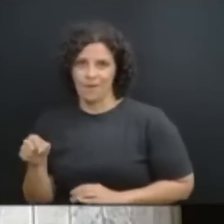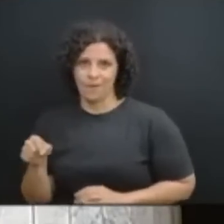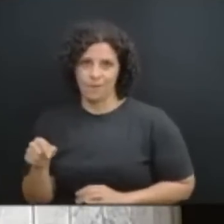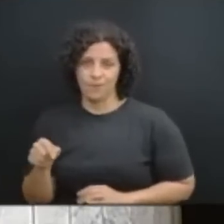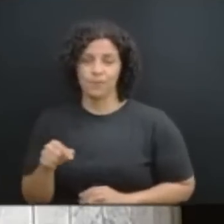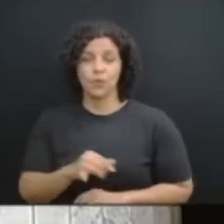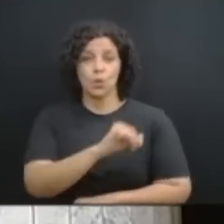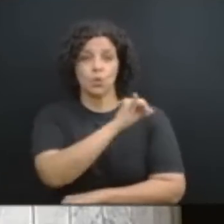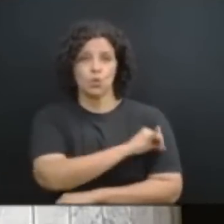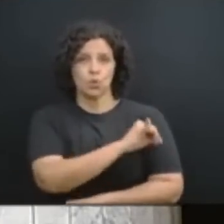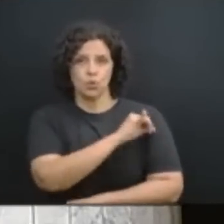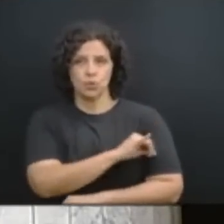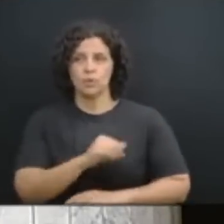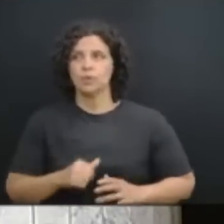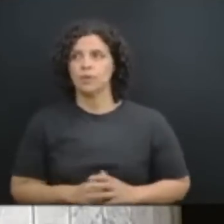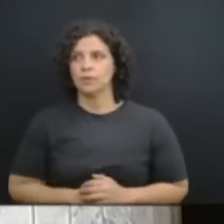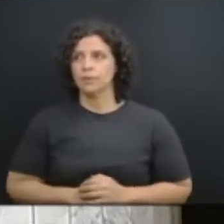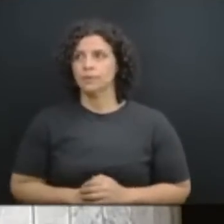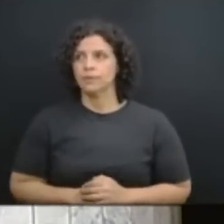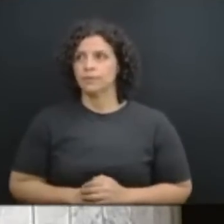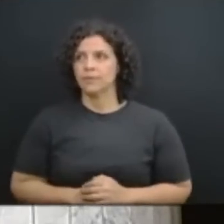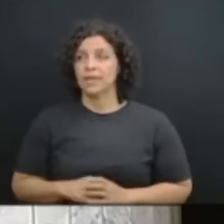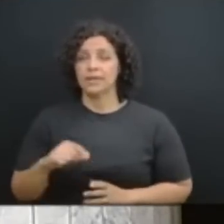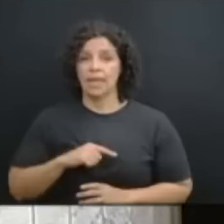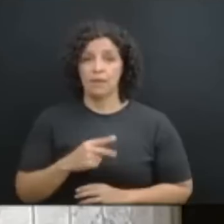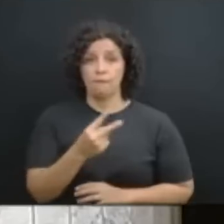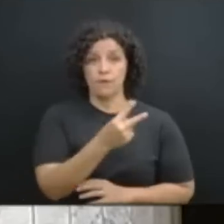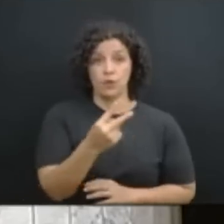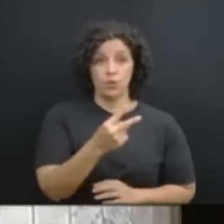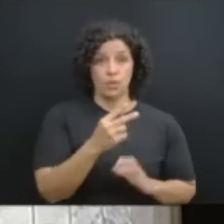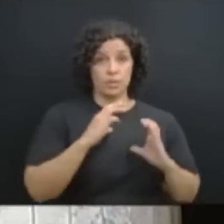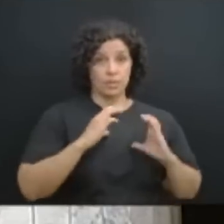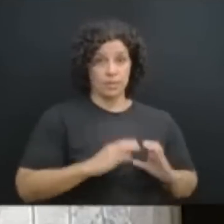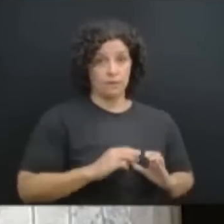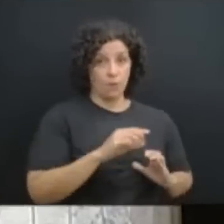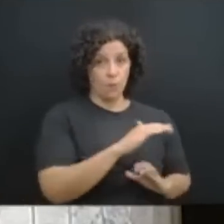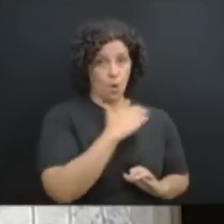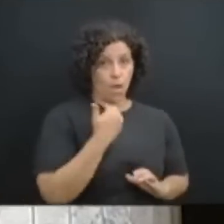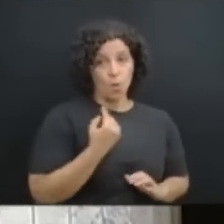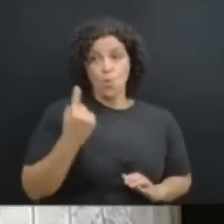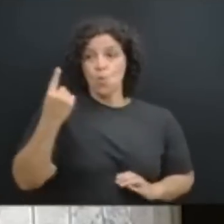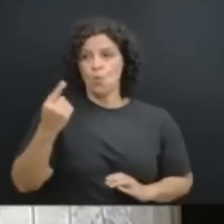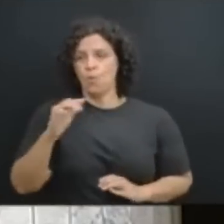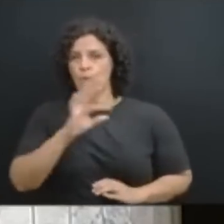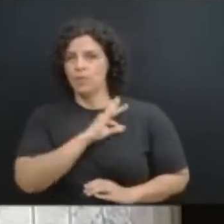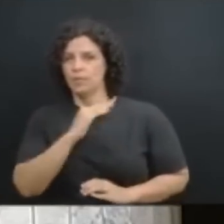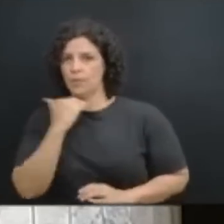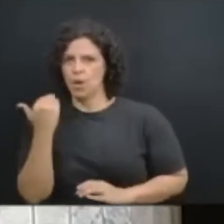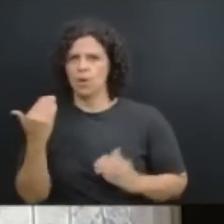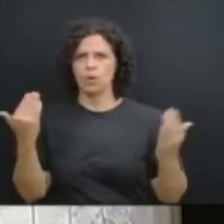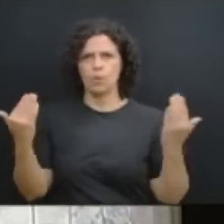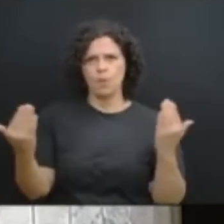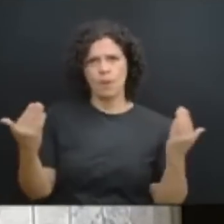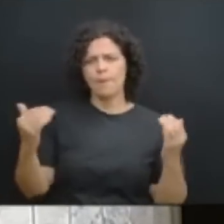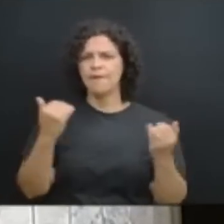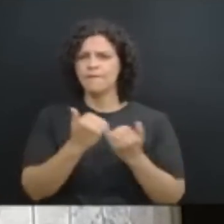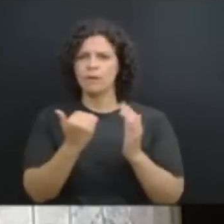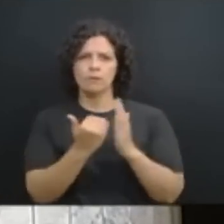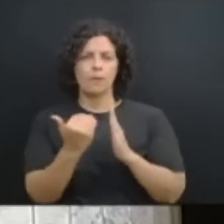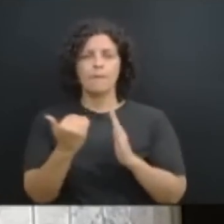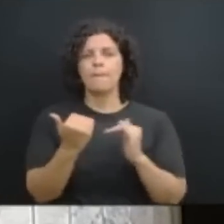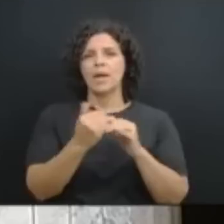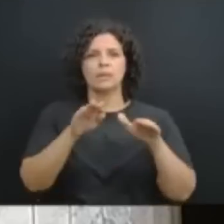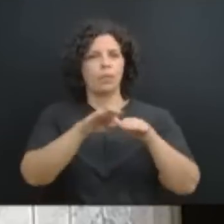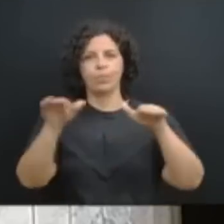No Rio de Janeiro, é 22 civis para cada policial. Isso mostra uma desproporcionalidade